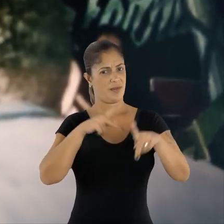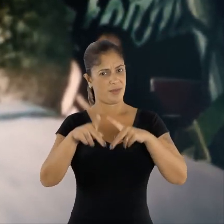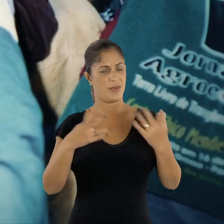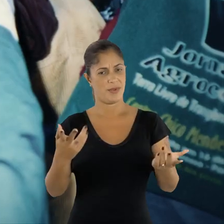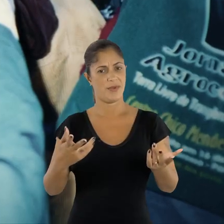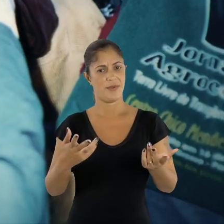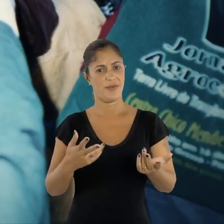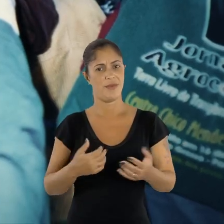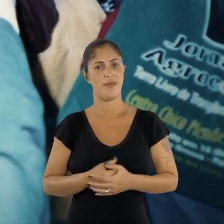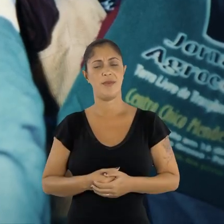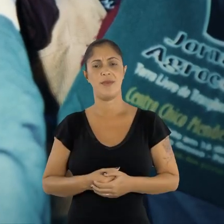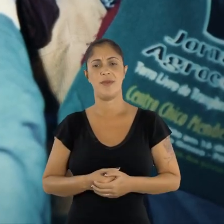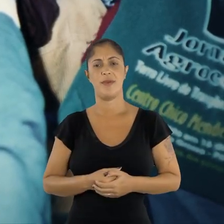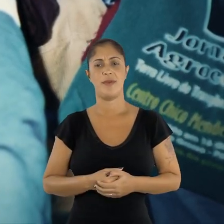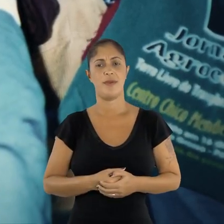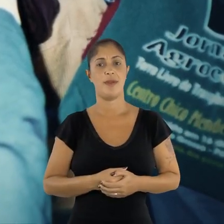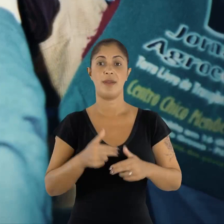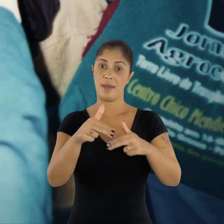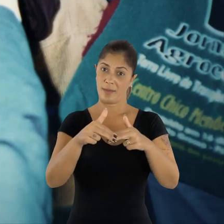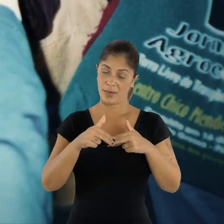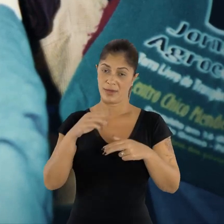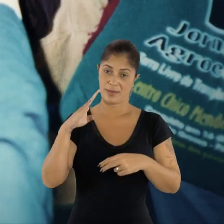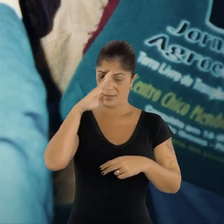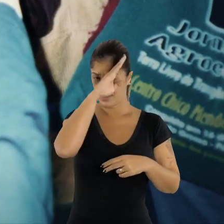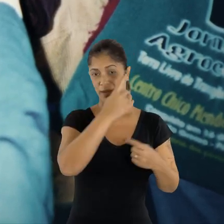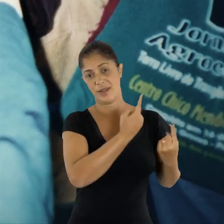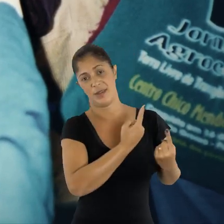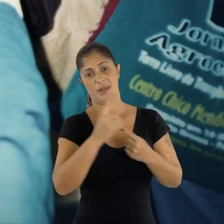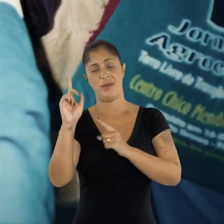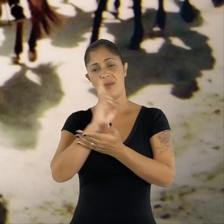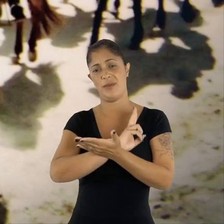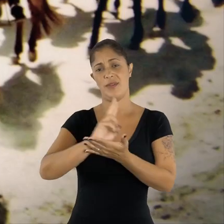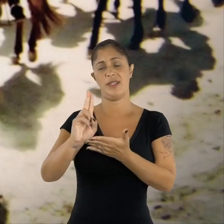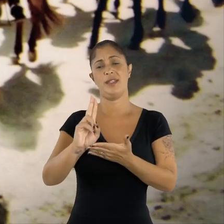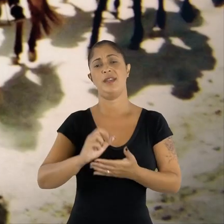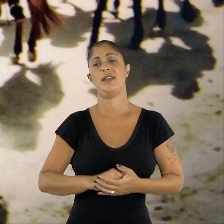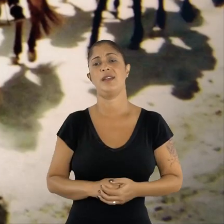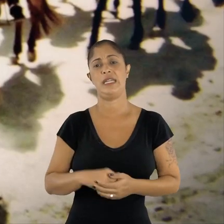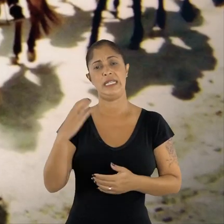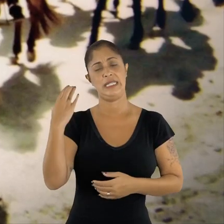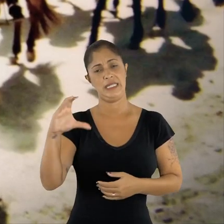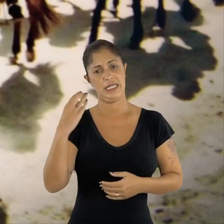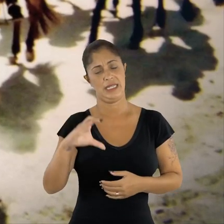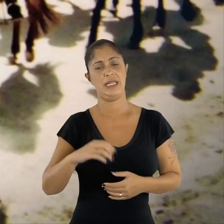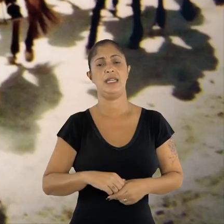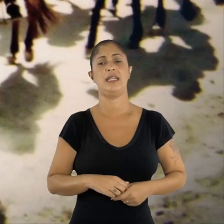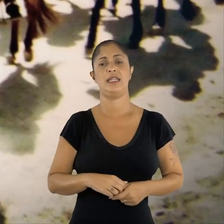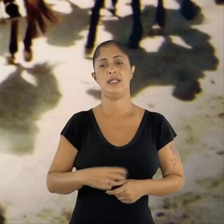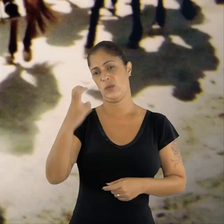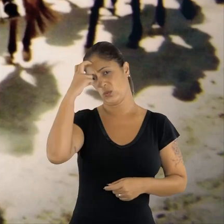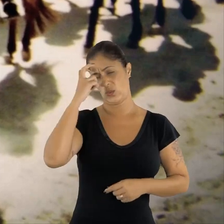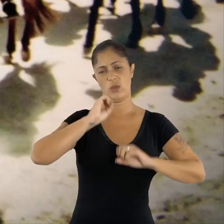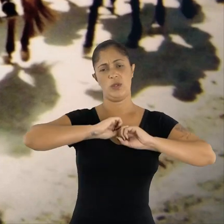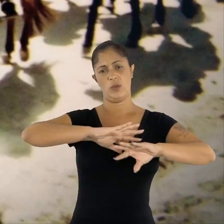direita brasileira pega em armas contra você. Por isso que o Bolsonaro atacou tanto a universidade, a ciência